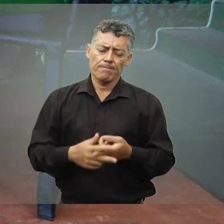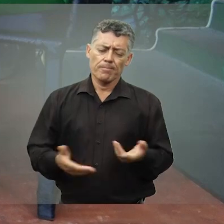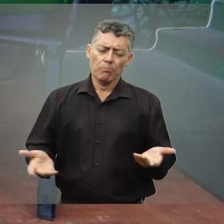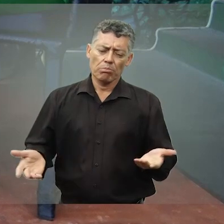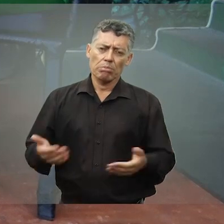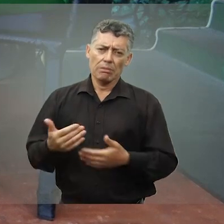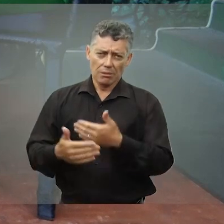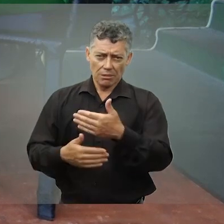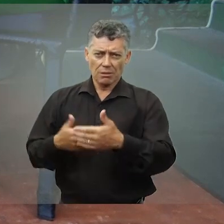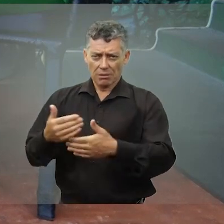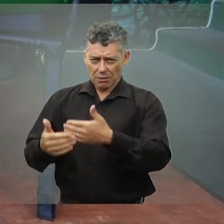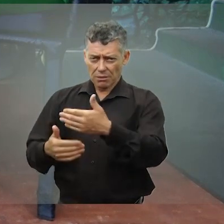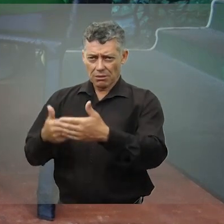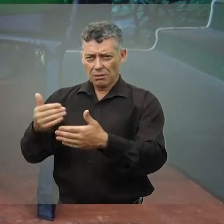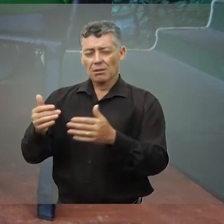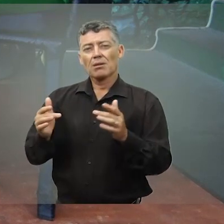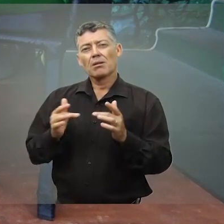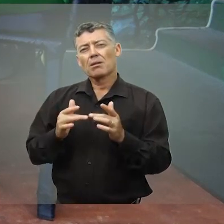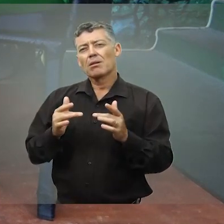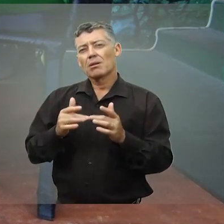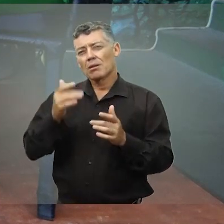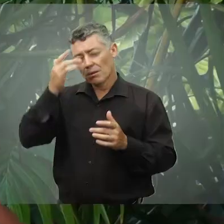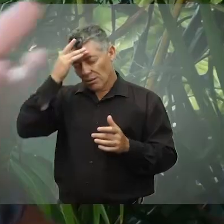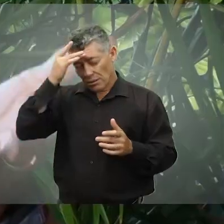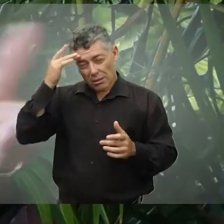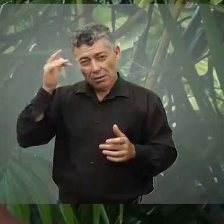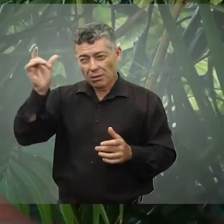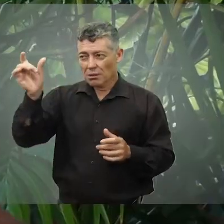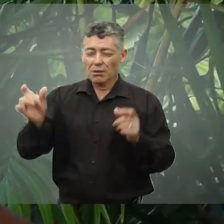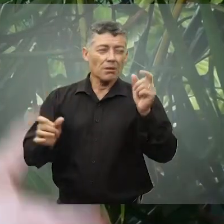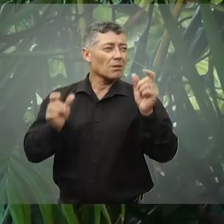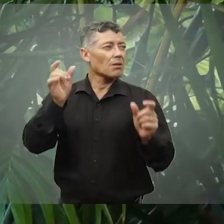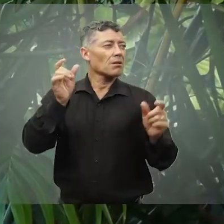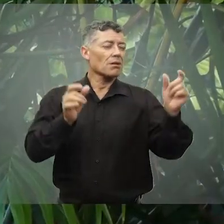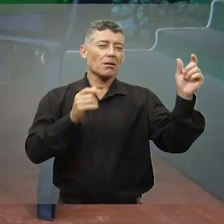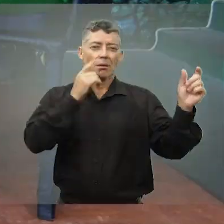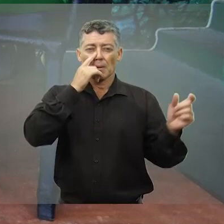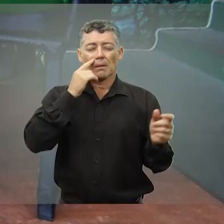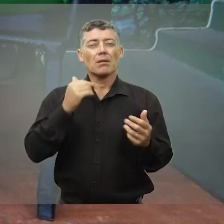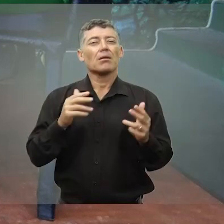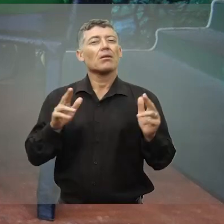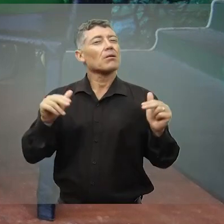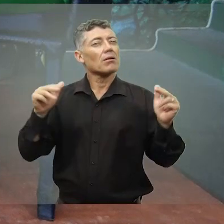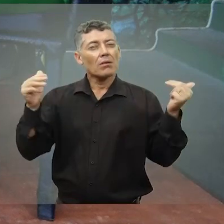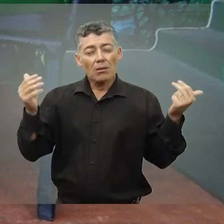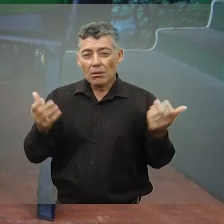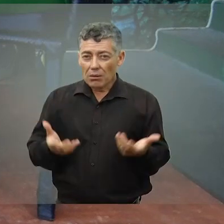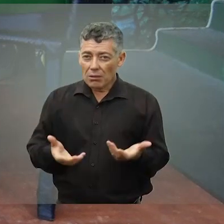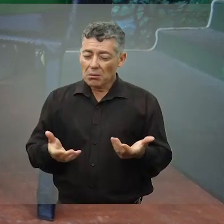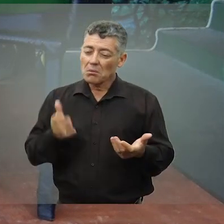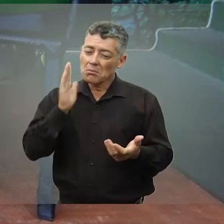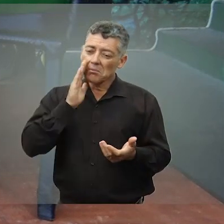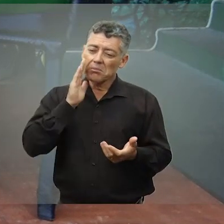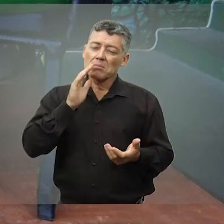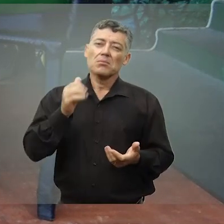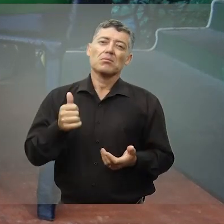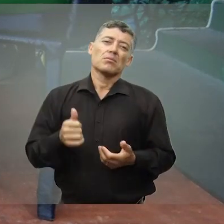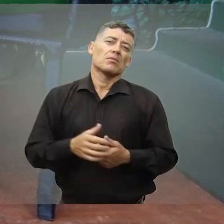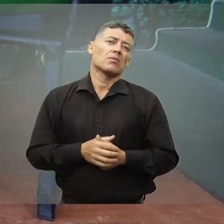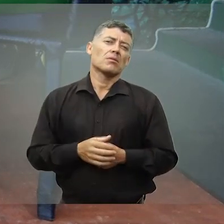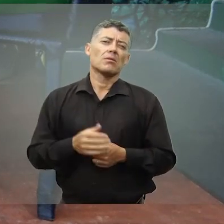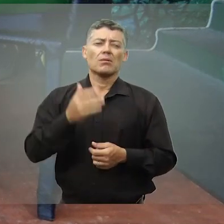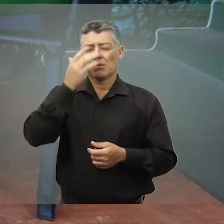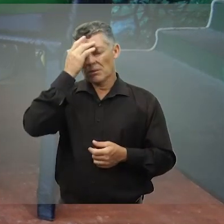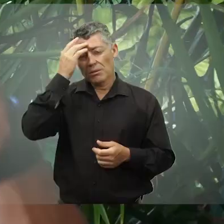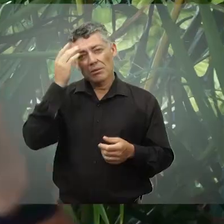dando, desse contato pessoal com pessoas que eu nunca teria, é que está sendo bem bacana. As pessoas estão entrando lá, estão falando,